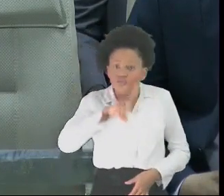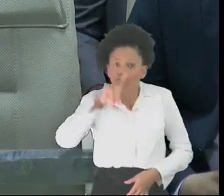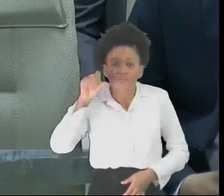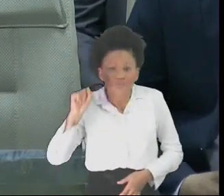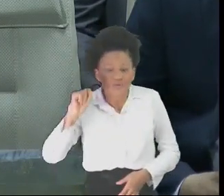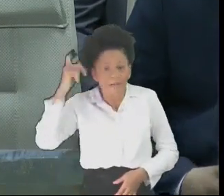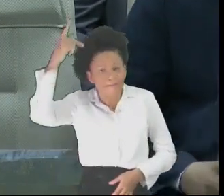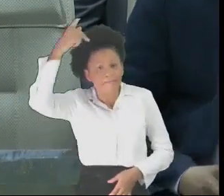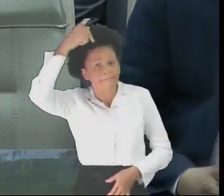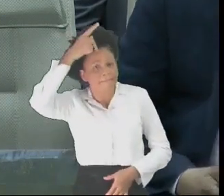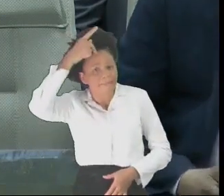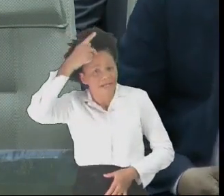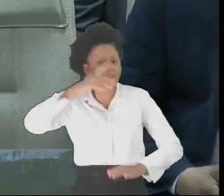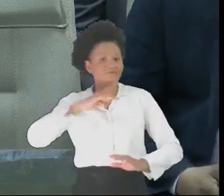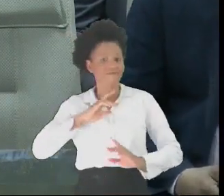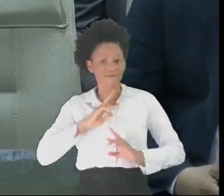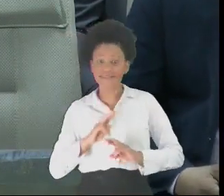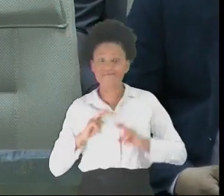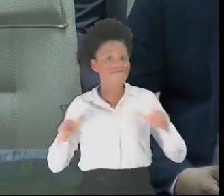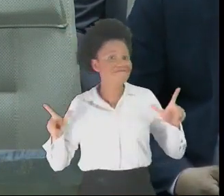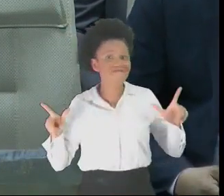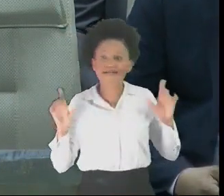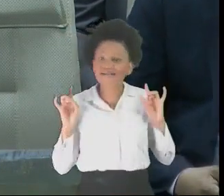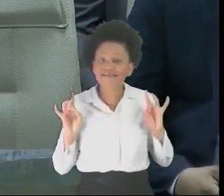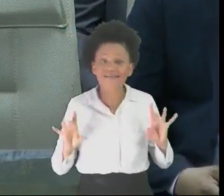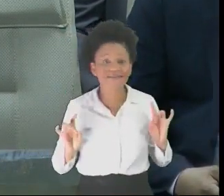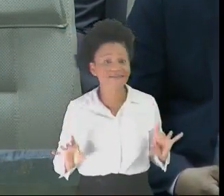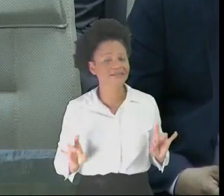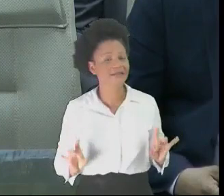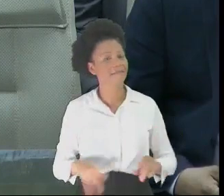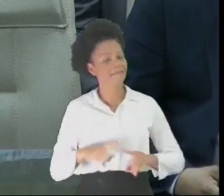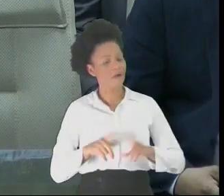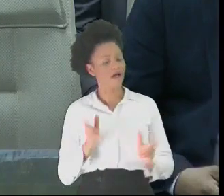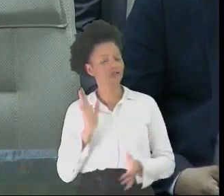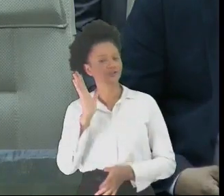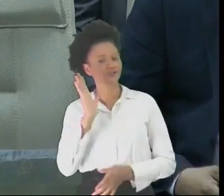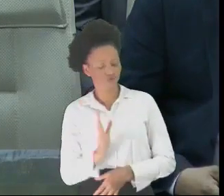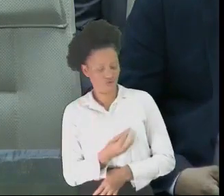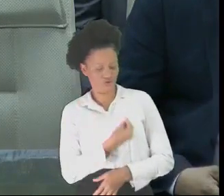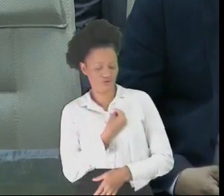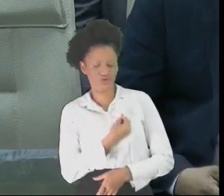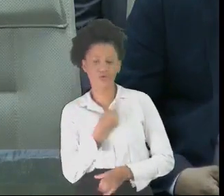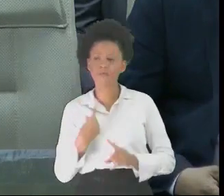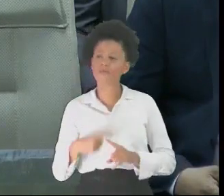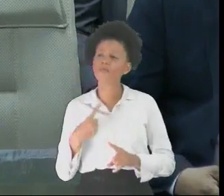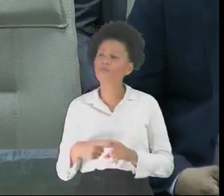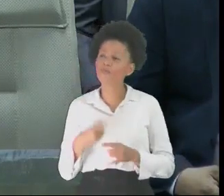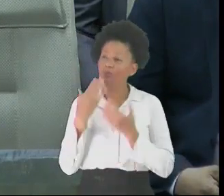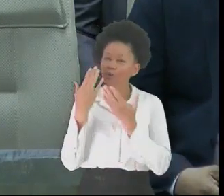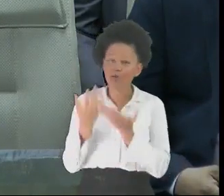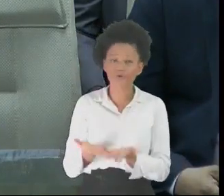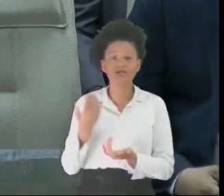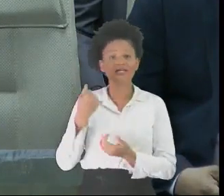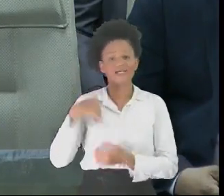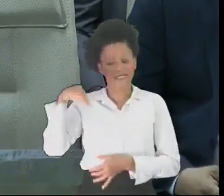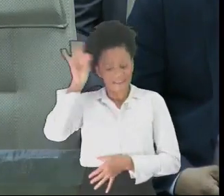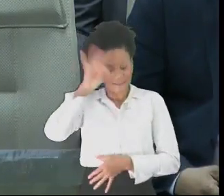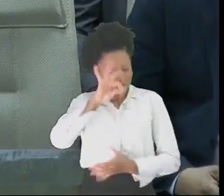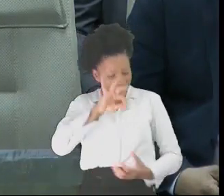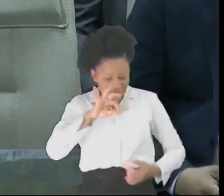ele veio de um modo especial. Ele já estava, porque ele é onipresente. Mas ele veio de um modo